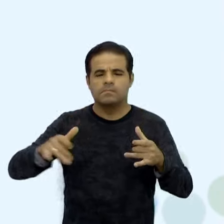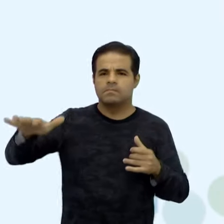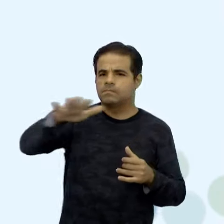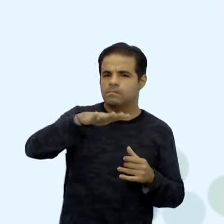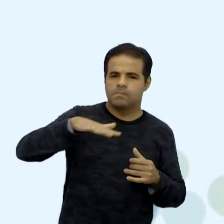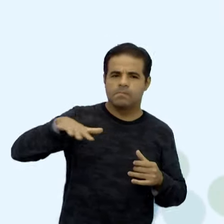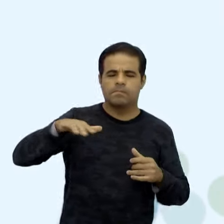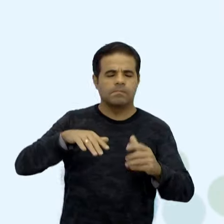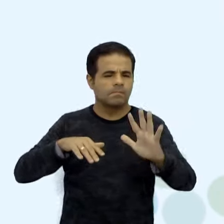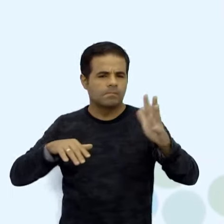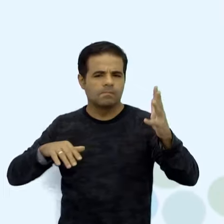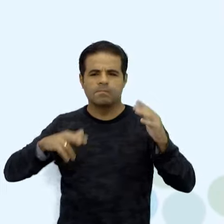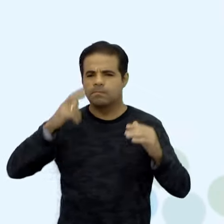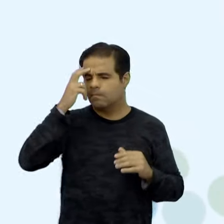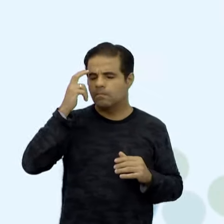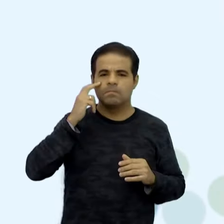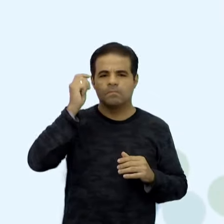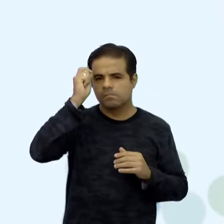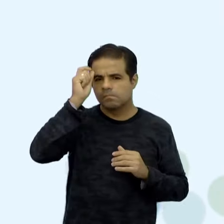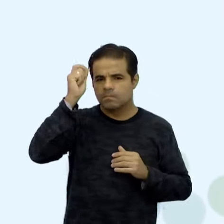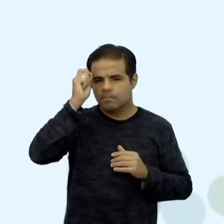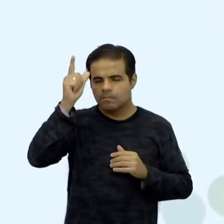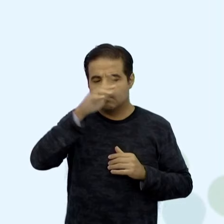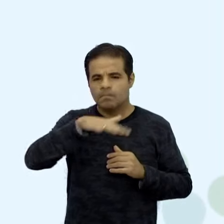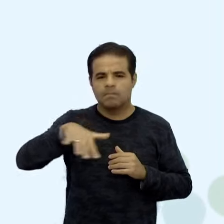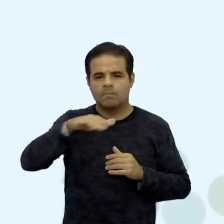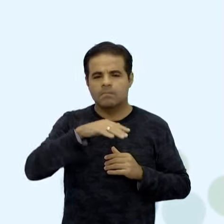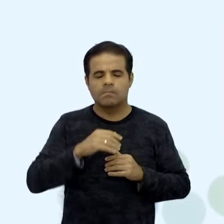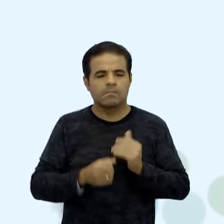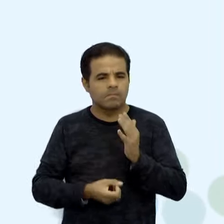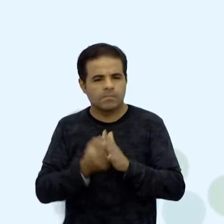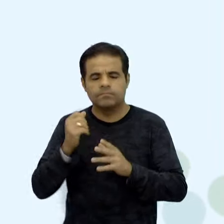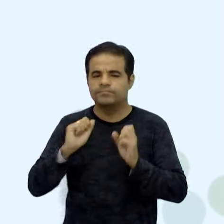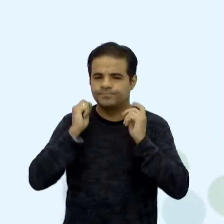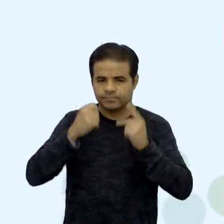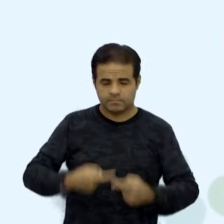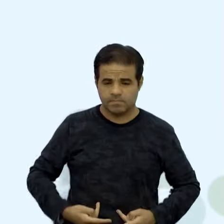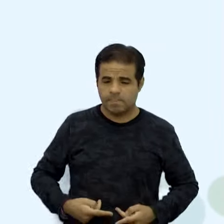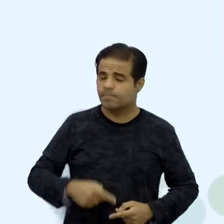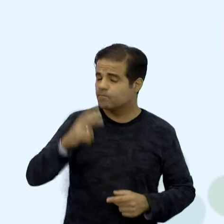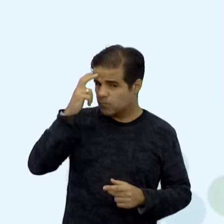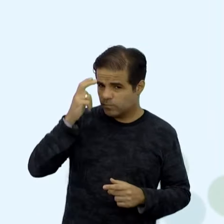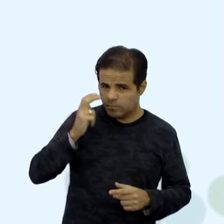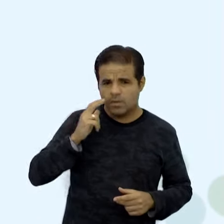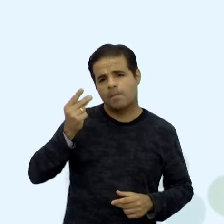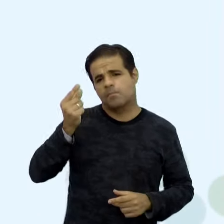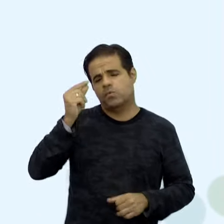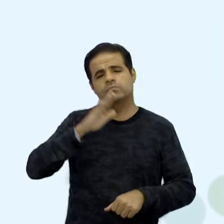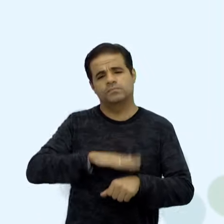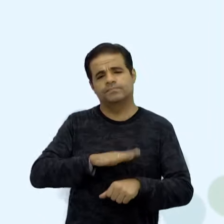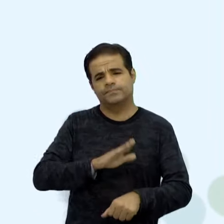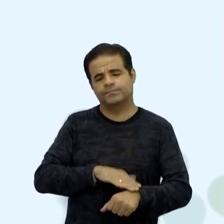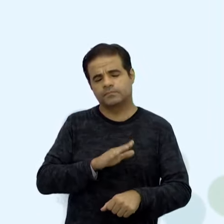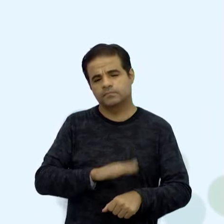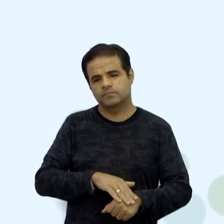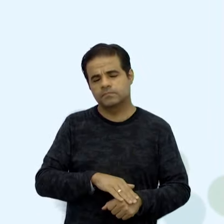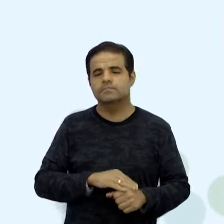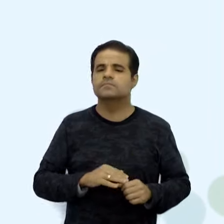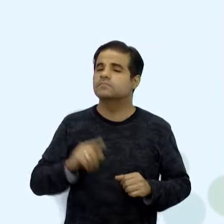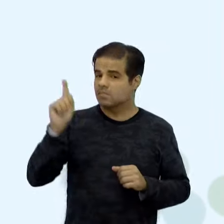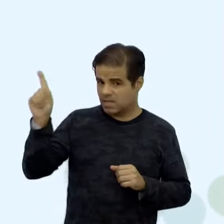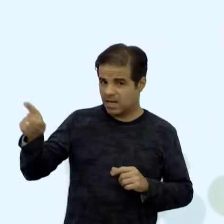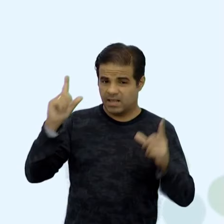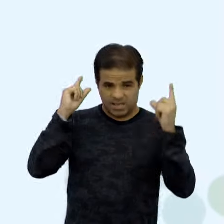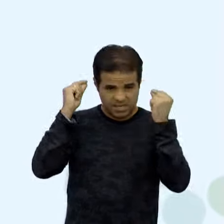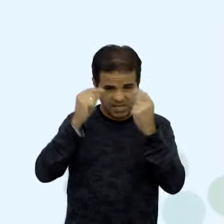paisagem cultural, que é a paisagem criada pelos seres humanos. Essa paisagem cultural, ela existe há muito tempo. Então, lá na